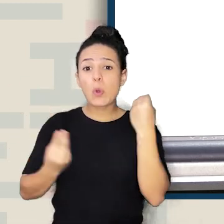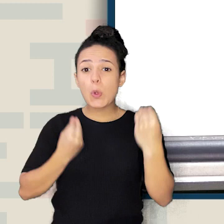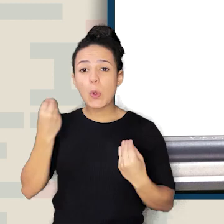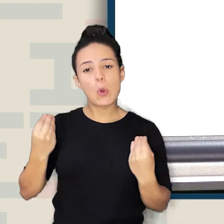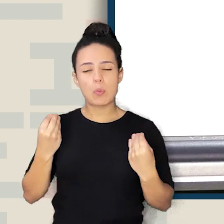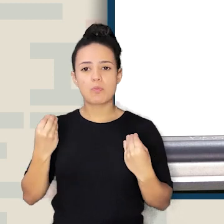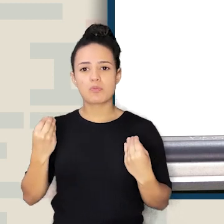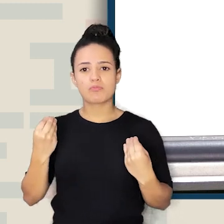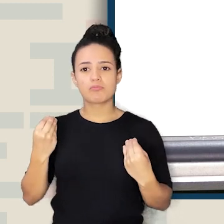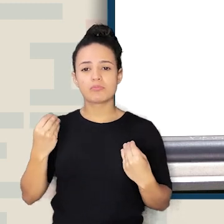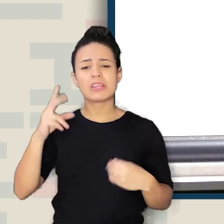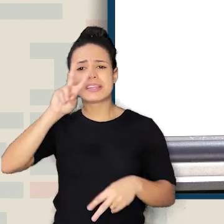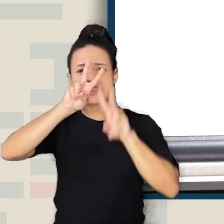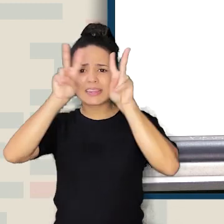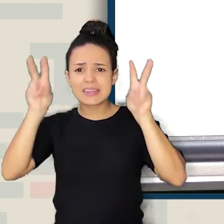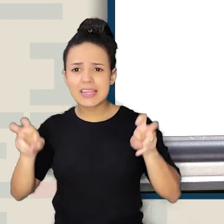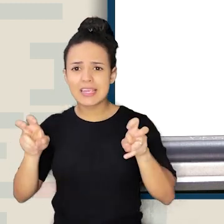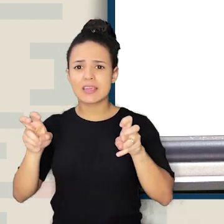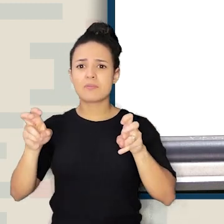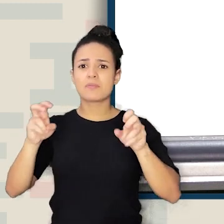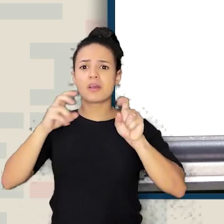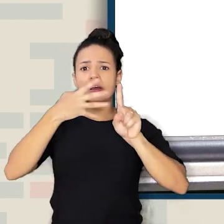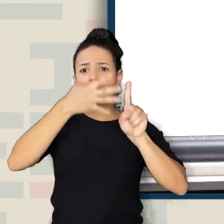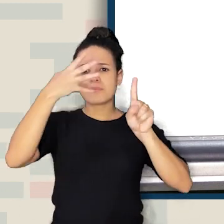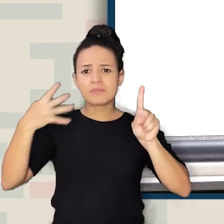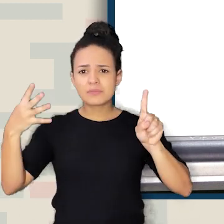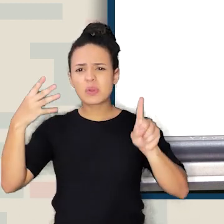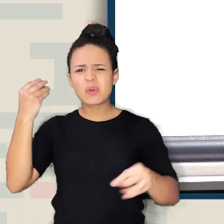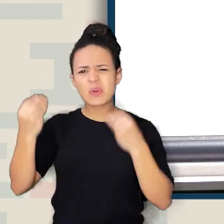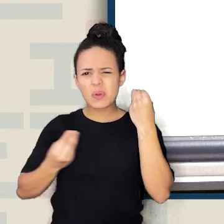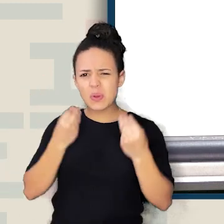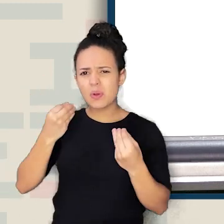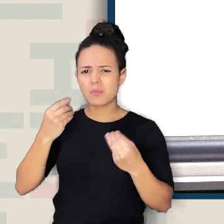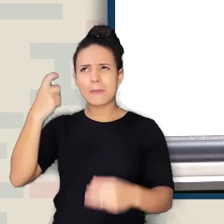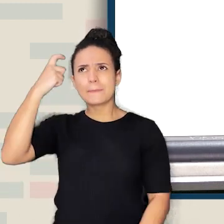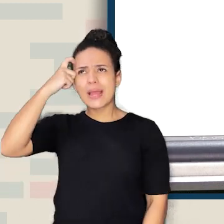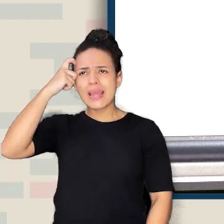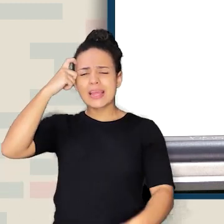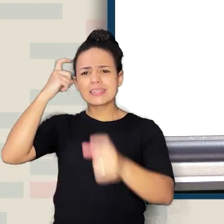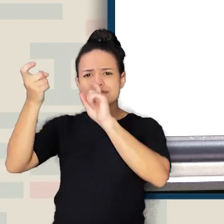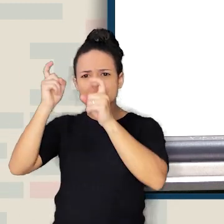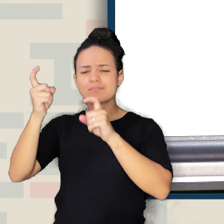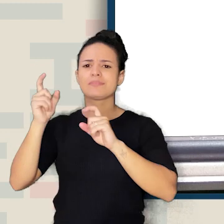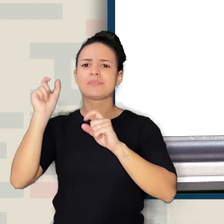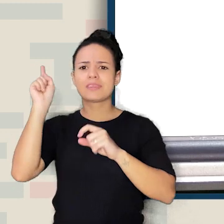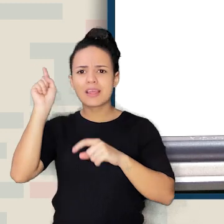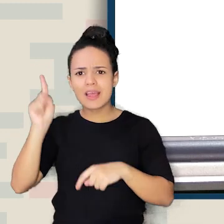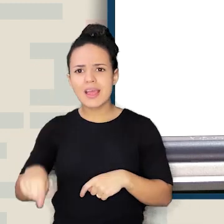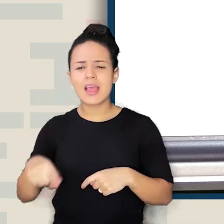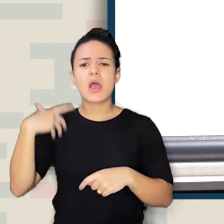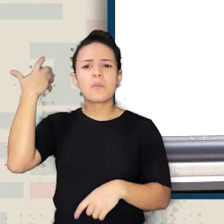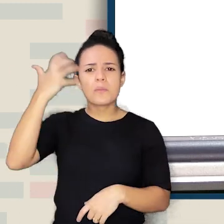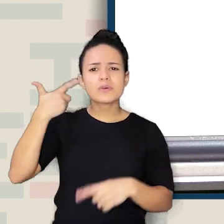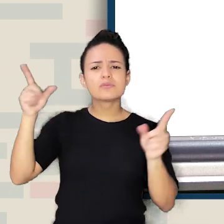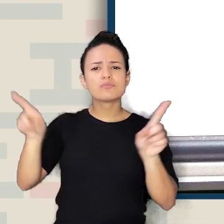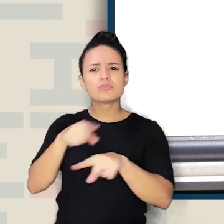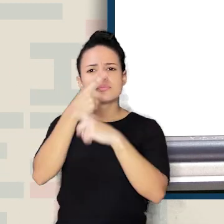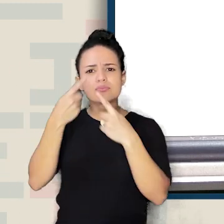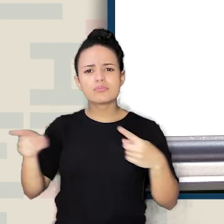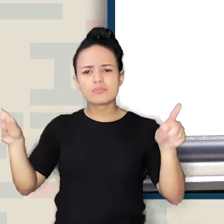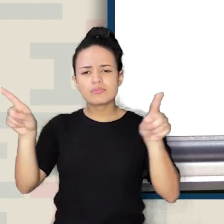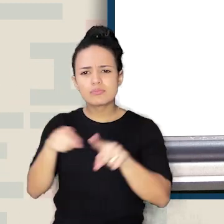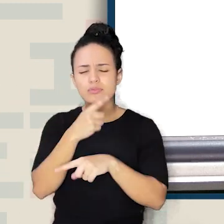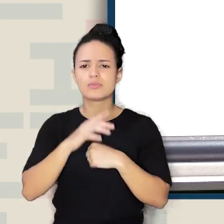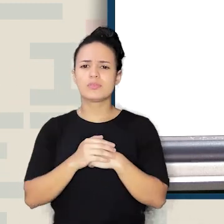pensam, tanto o acesso às partituras, né? Como eles pensam o acorde, como eles pensam a melodia, quais são as